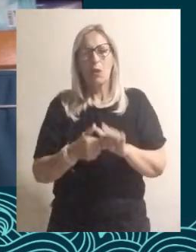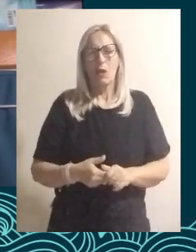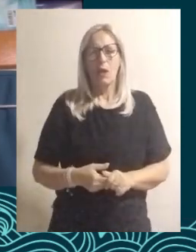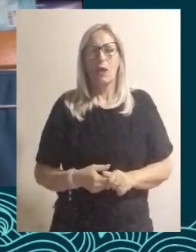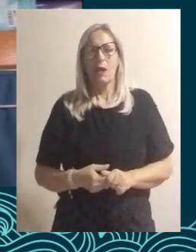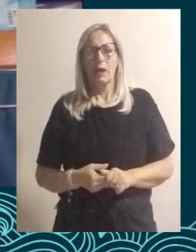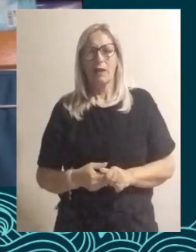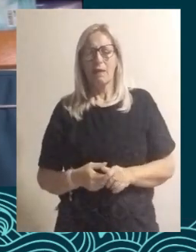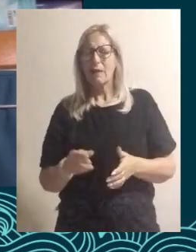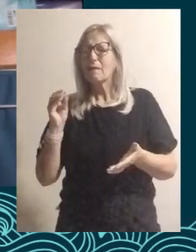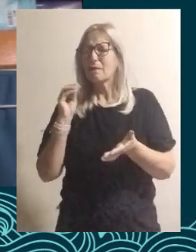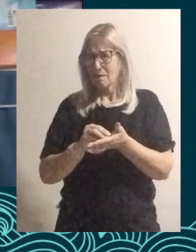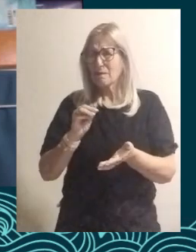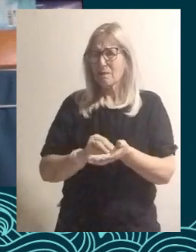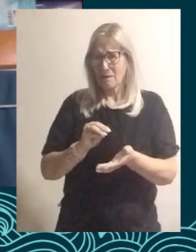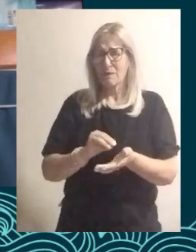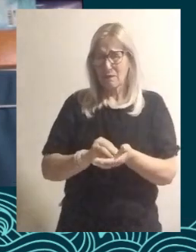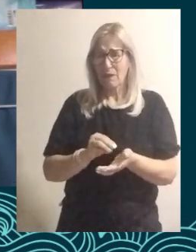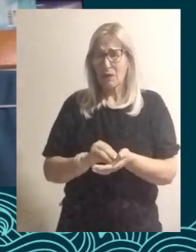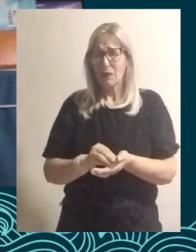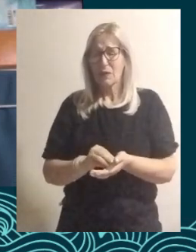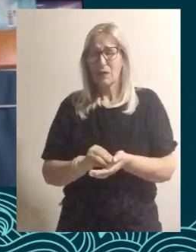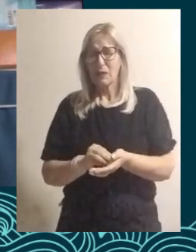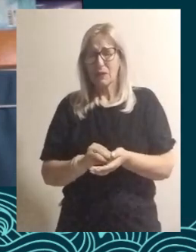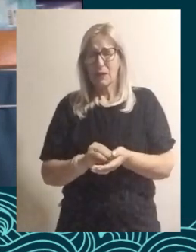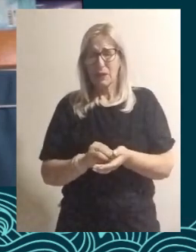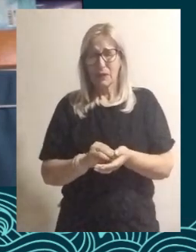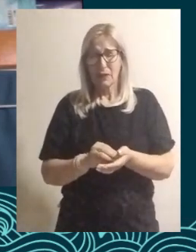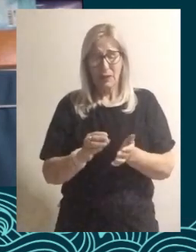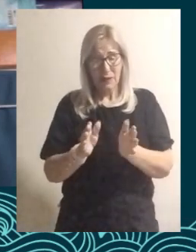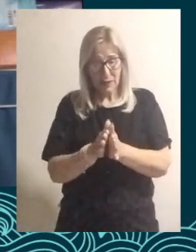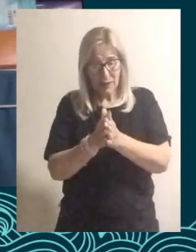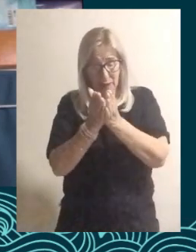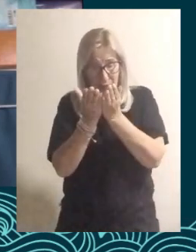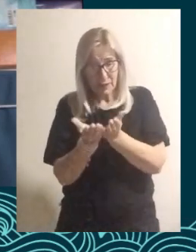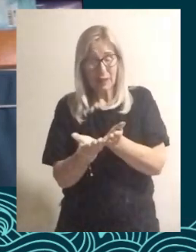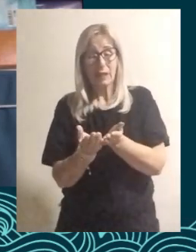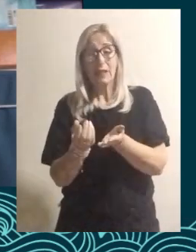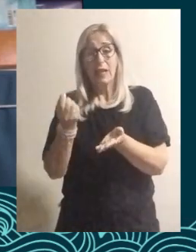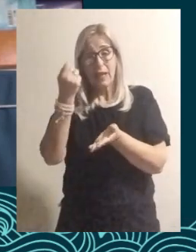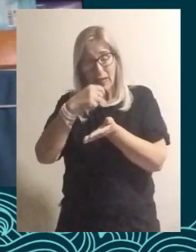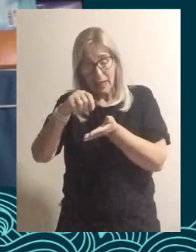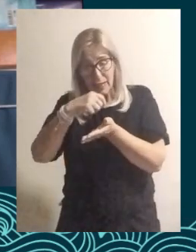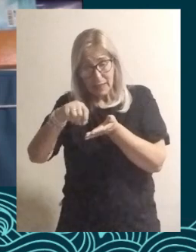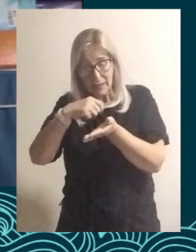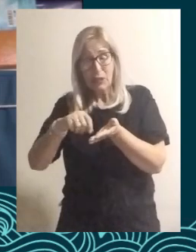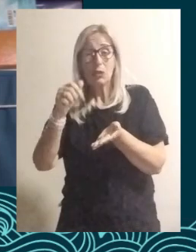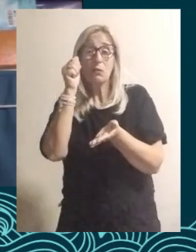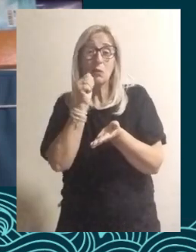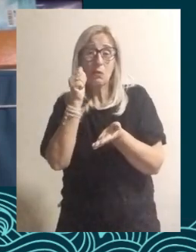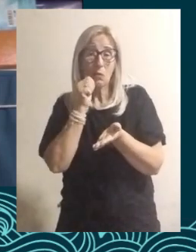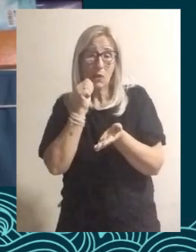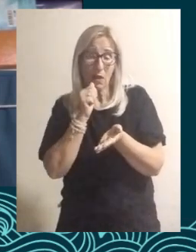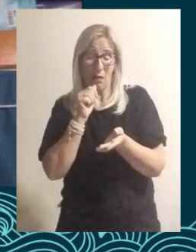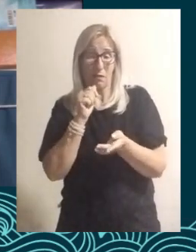de mulheres. Eu acho que a gente tem muita falta de livros escritos por mulheres